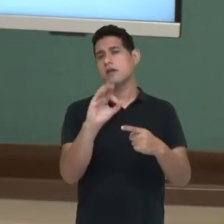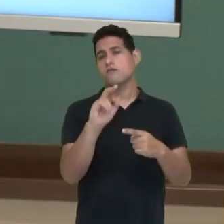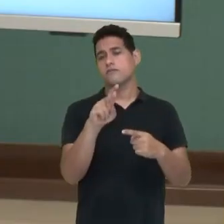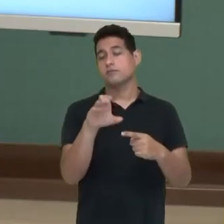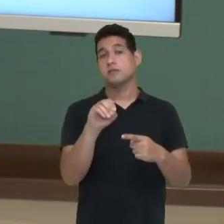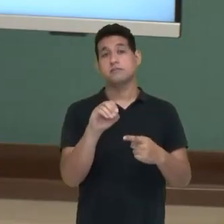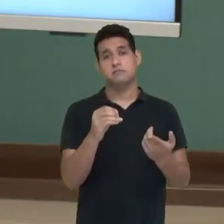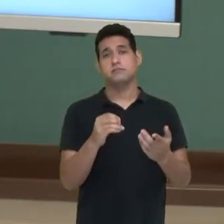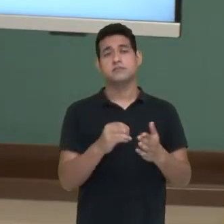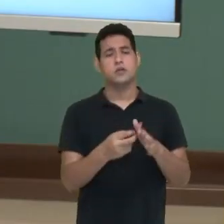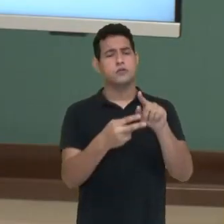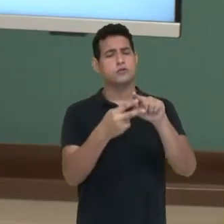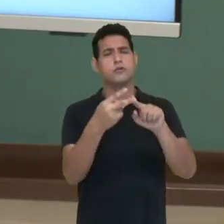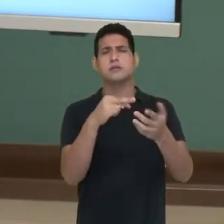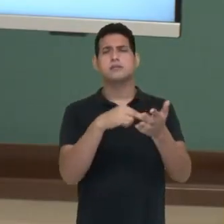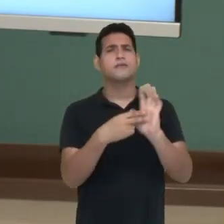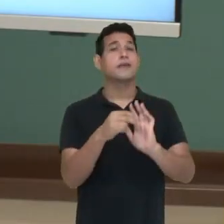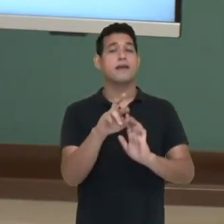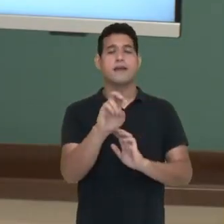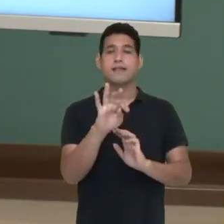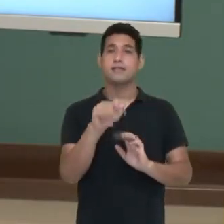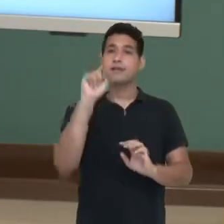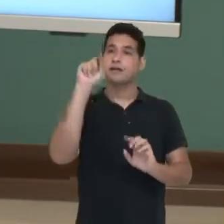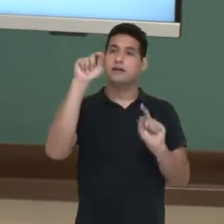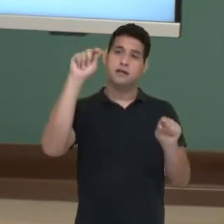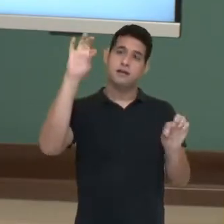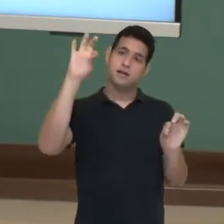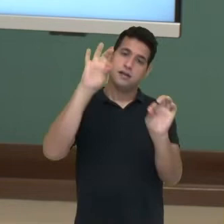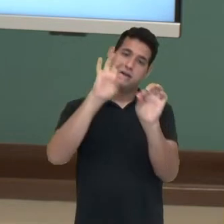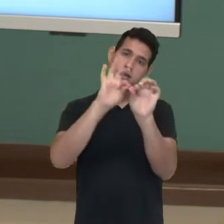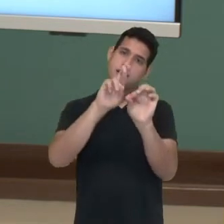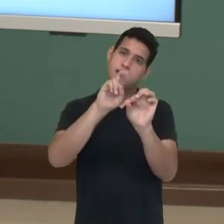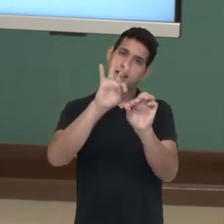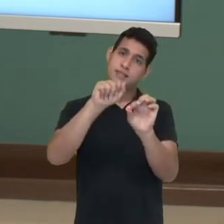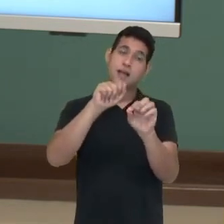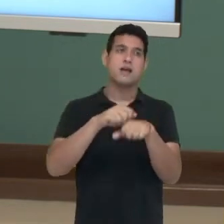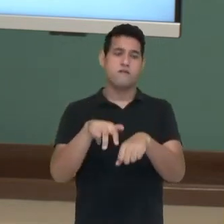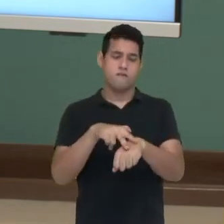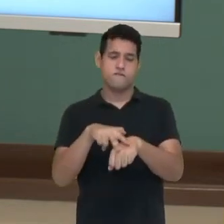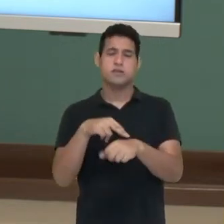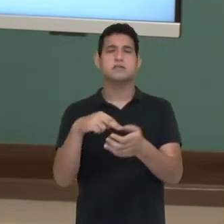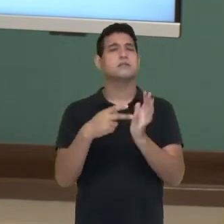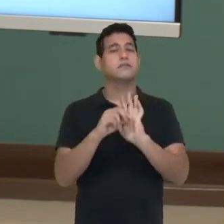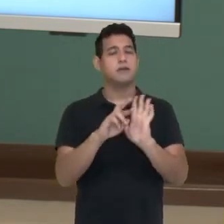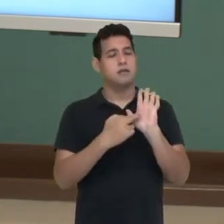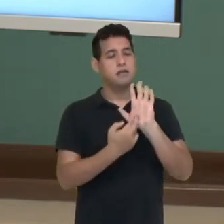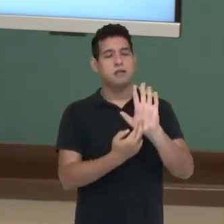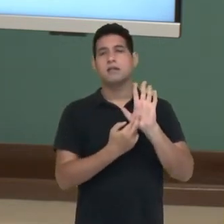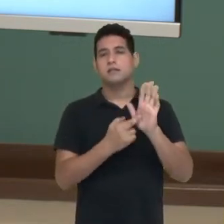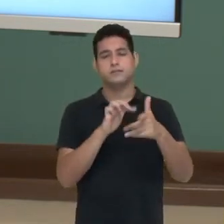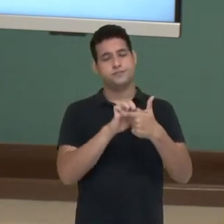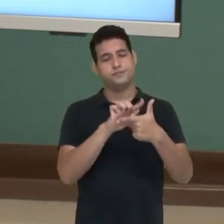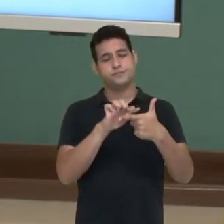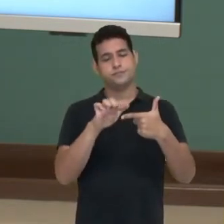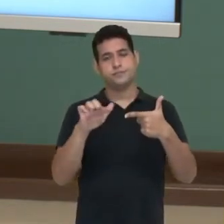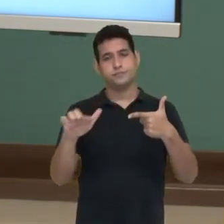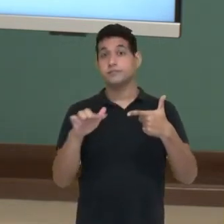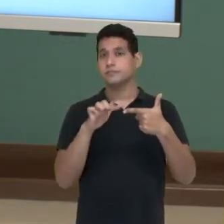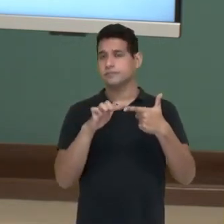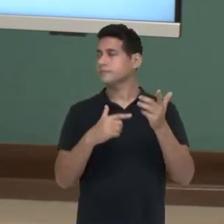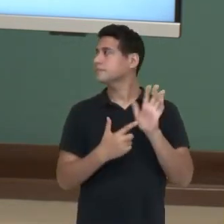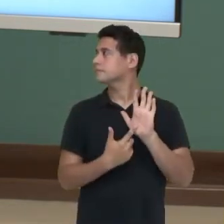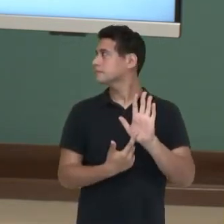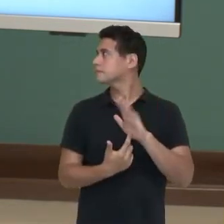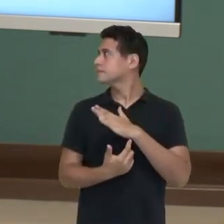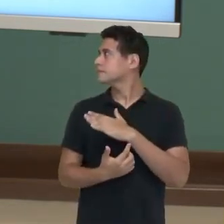2 pontos determinam uma reta. Então, essa reta verdinha é a representação gráfica desta